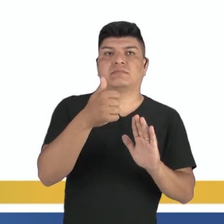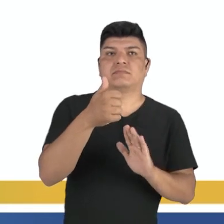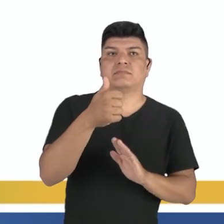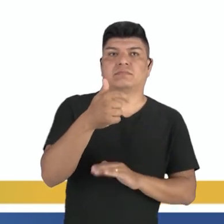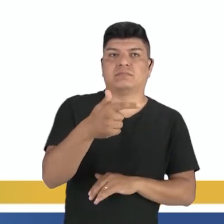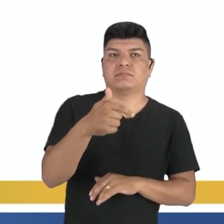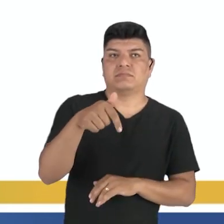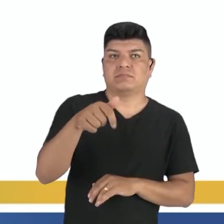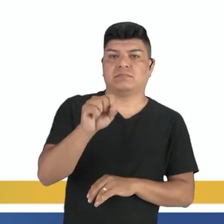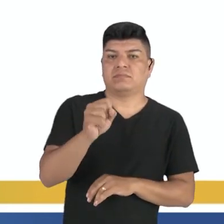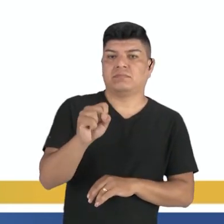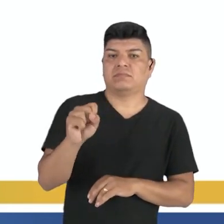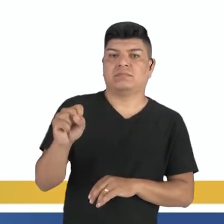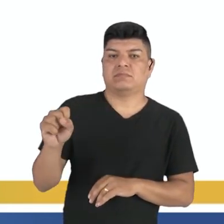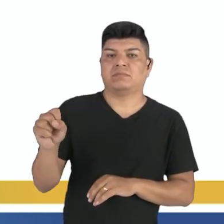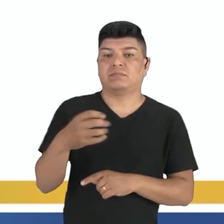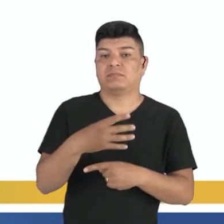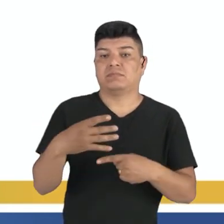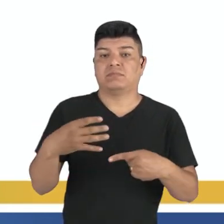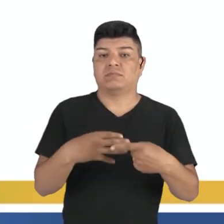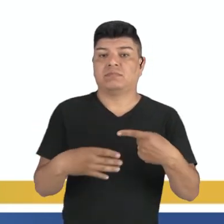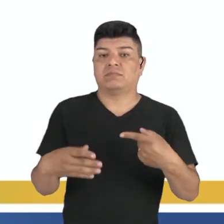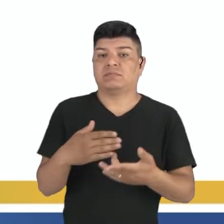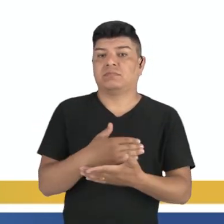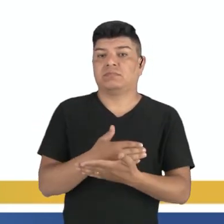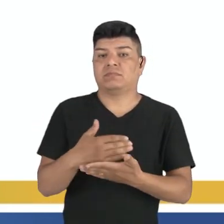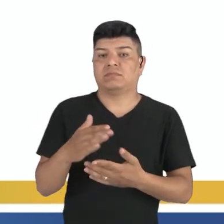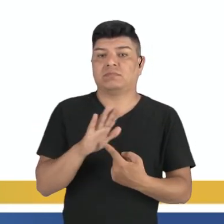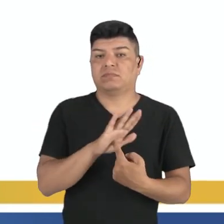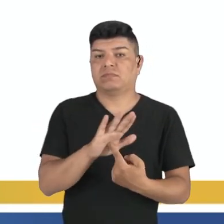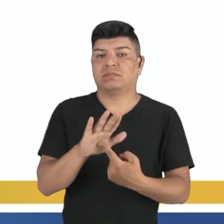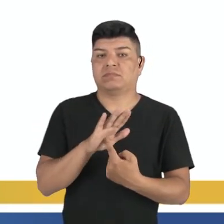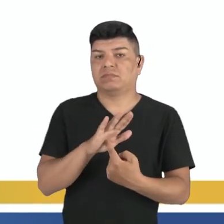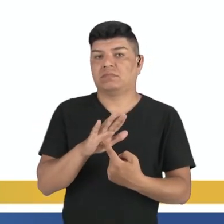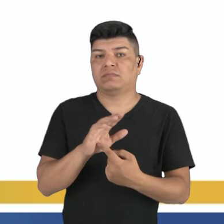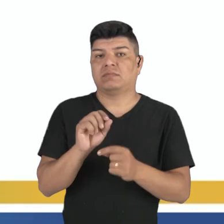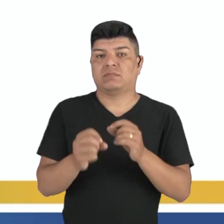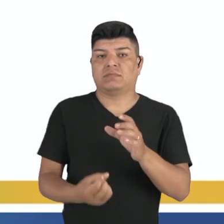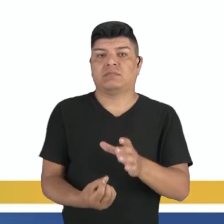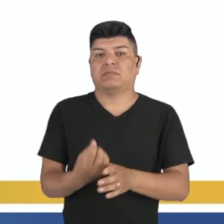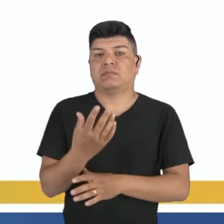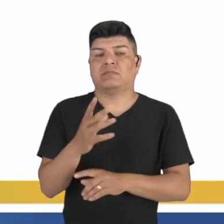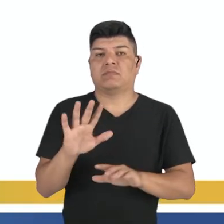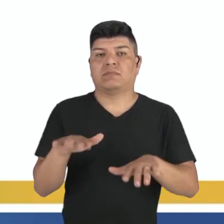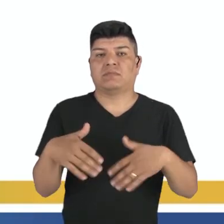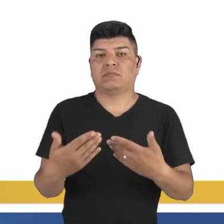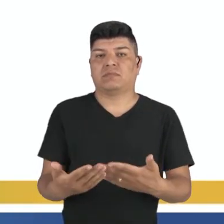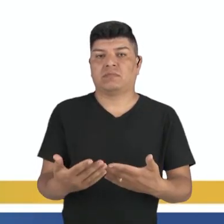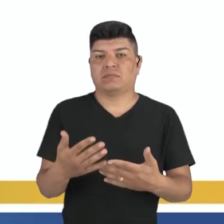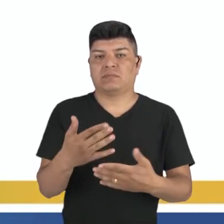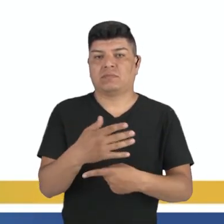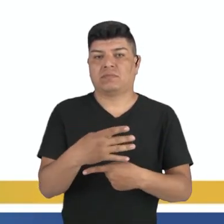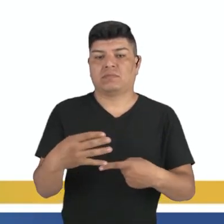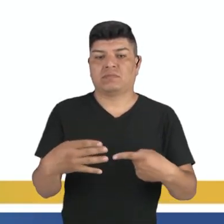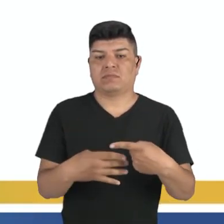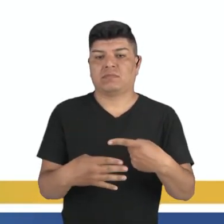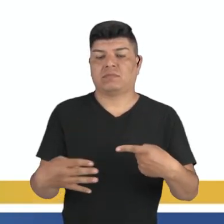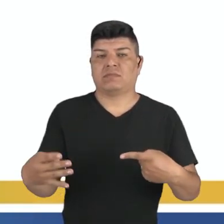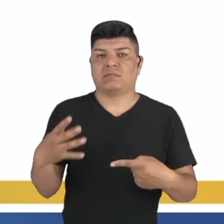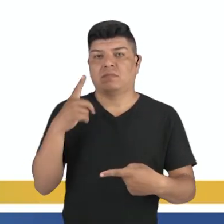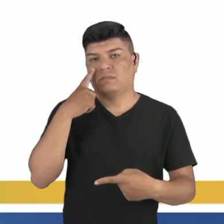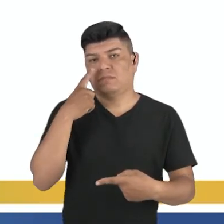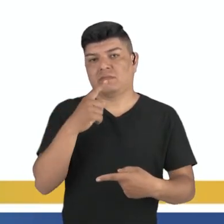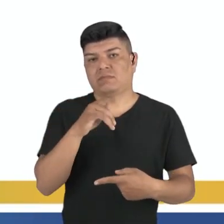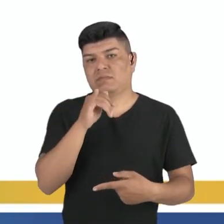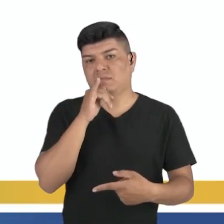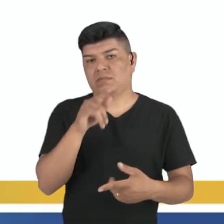1,278888 na forma fracionária, começamos determinando a geratriz dessa fração, que vimos já no exemplo